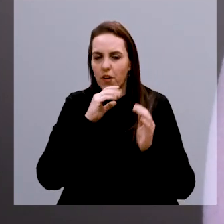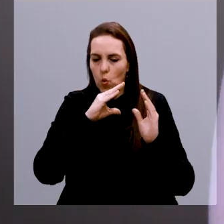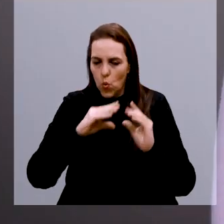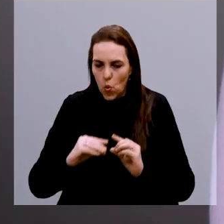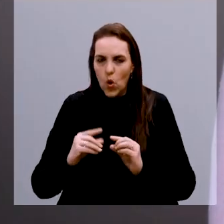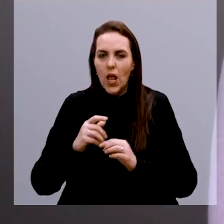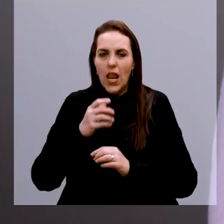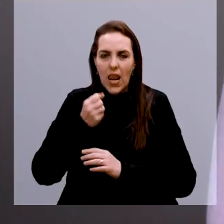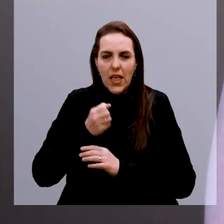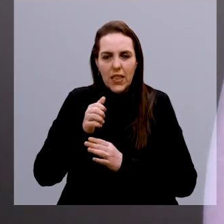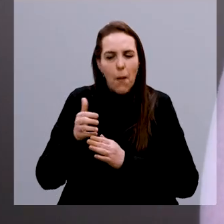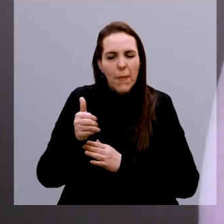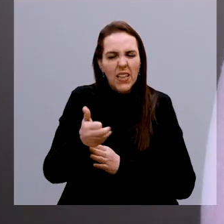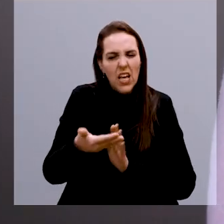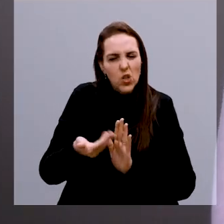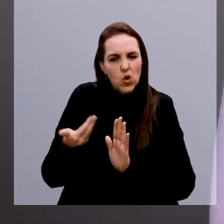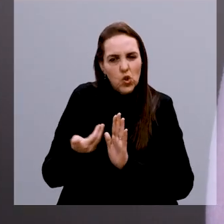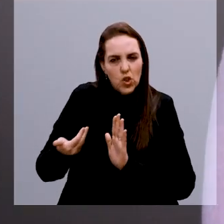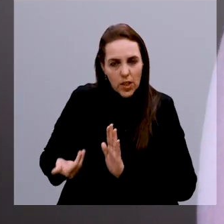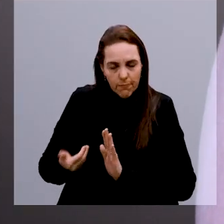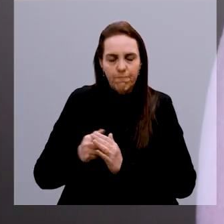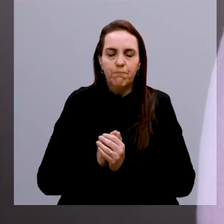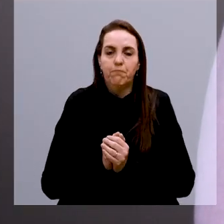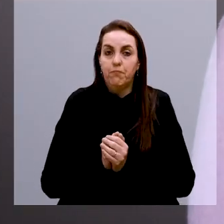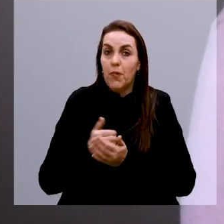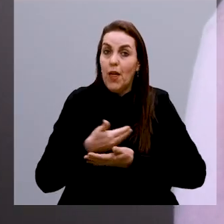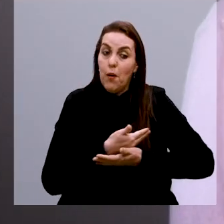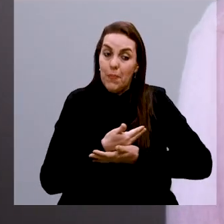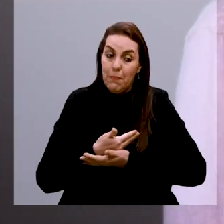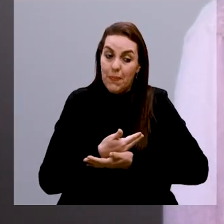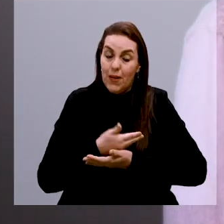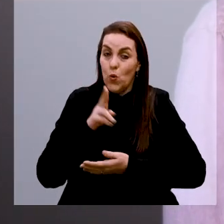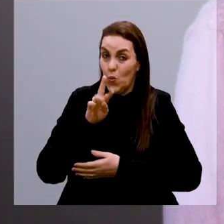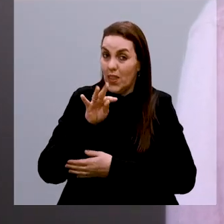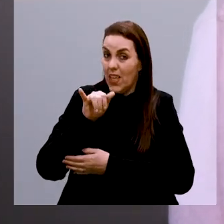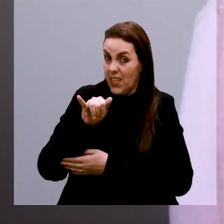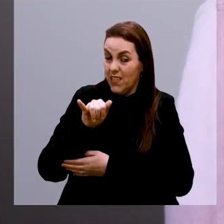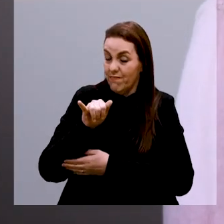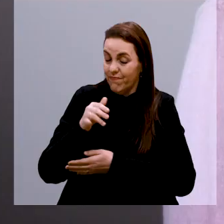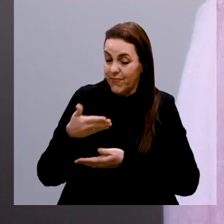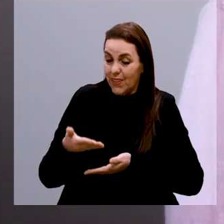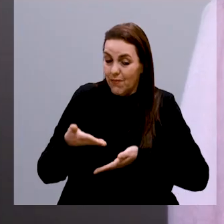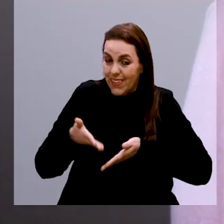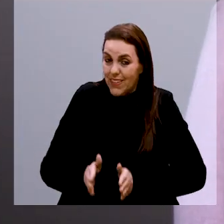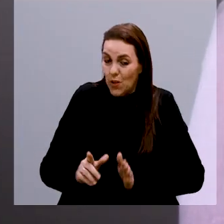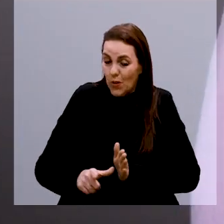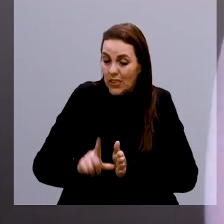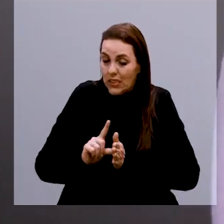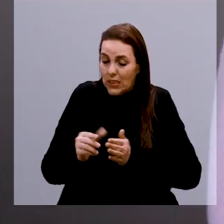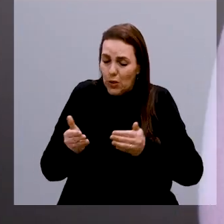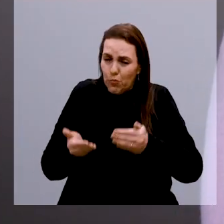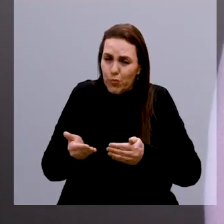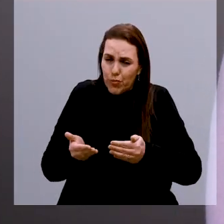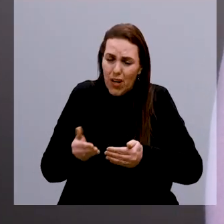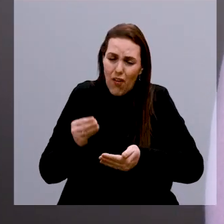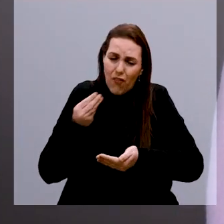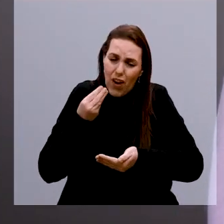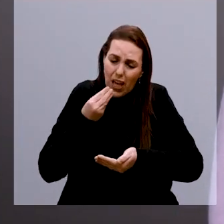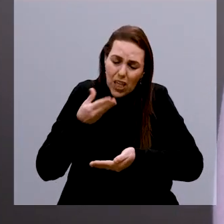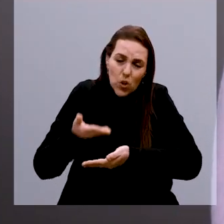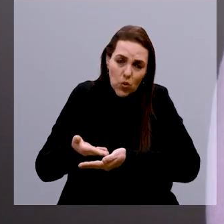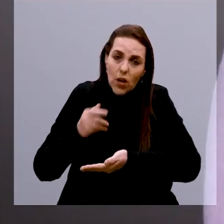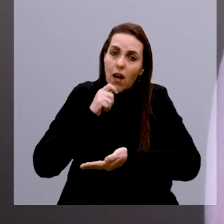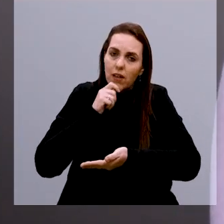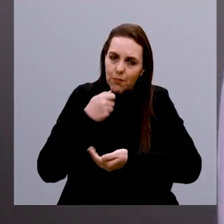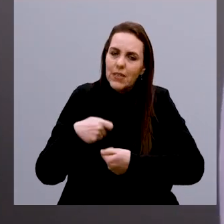pasteurização, de processamento do leite. Porque é um bebê da UTI NEL, no momento que vai receber, muito frágil,